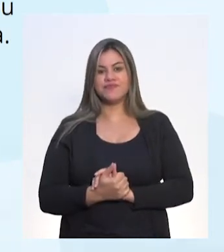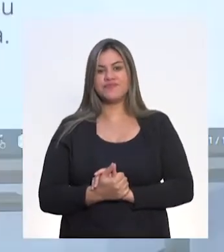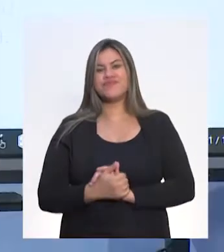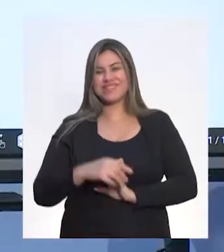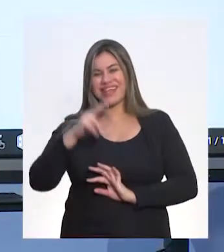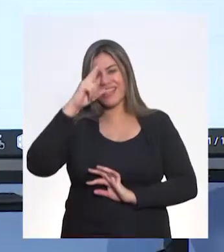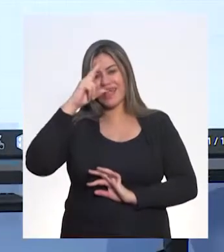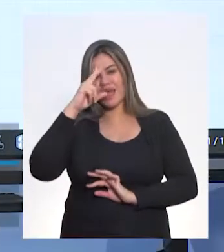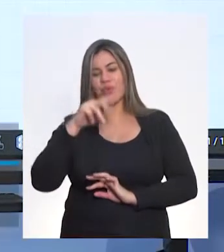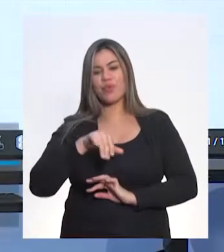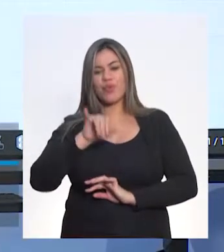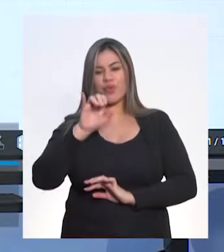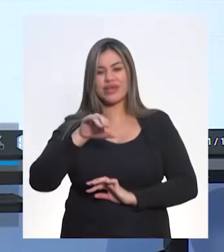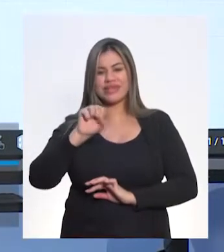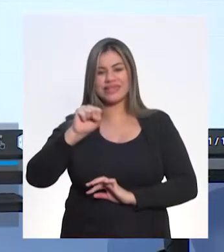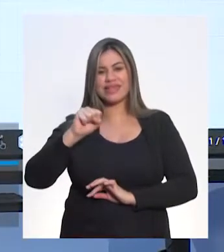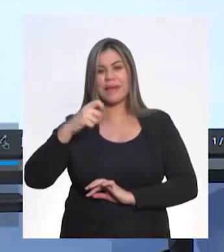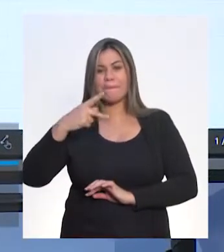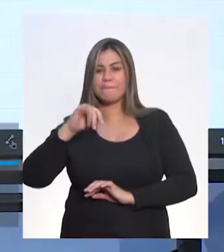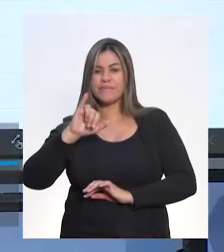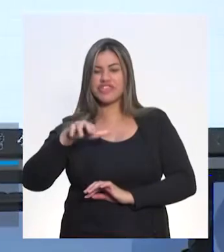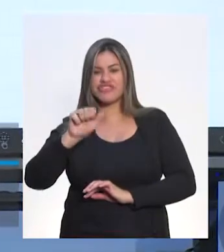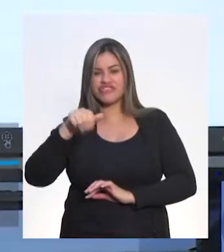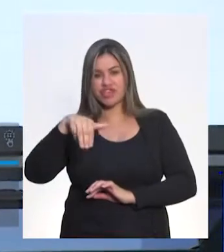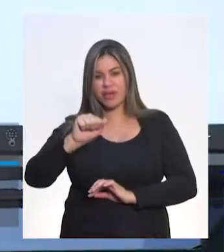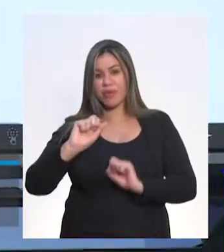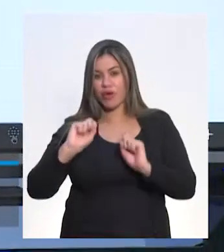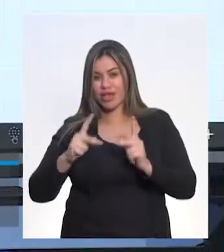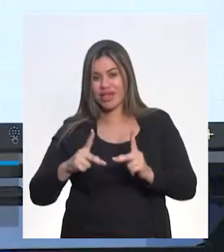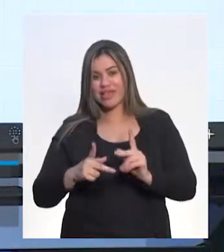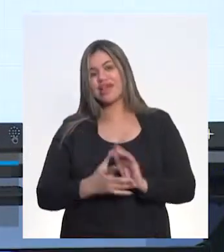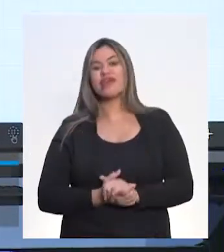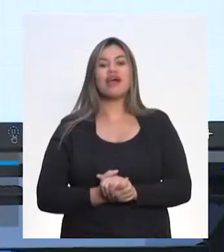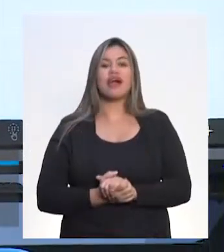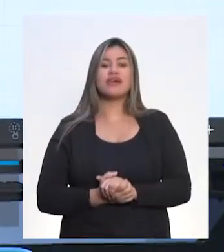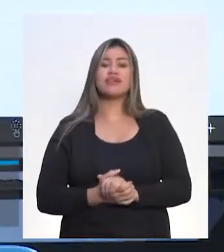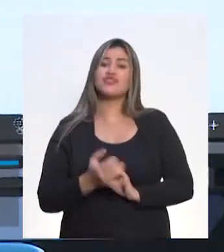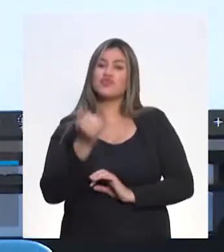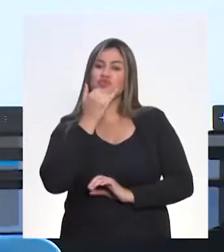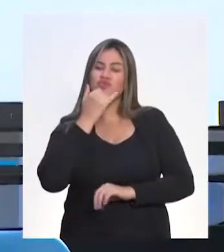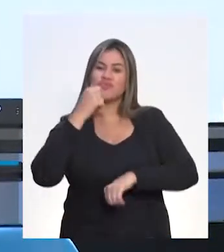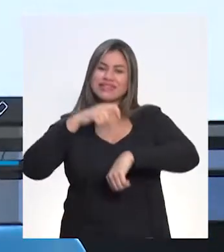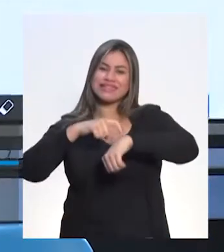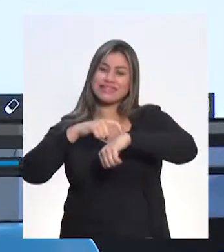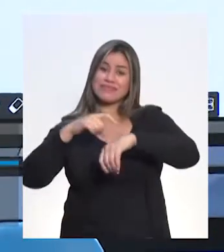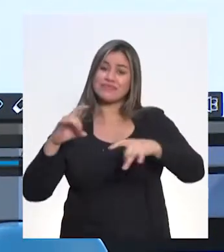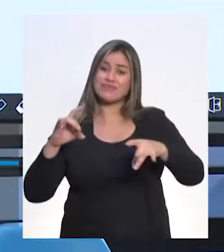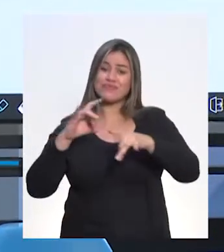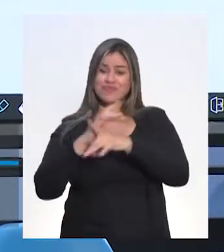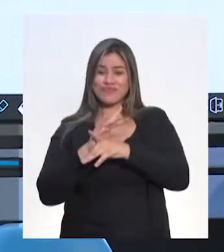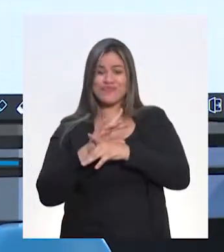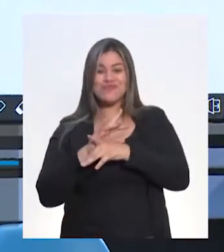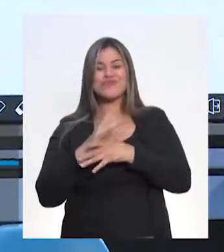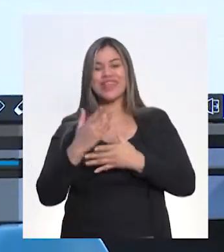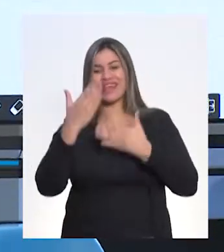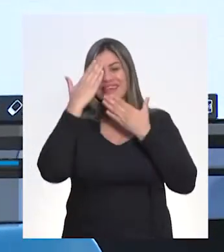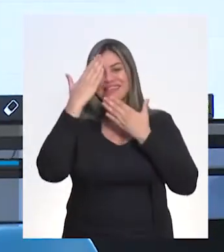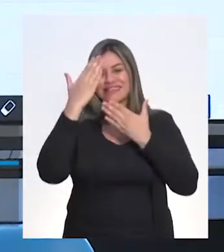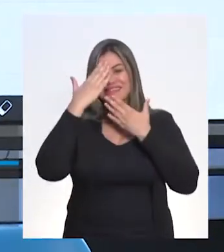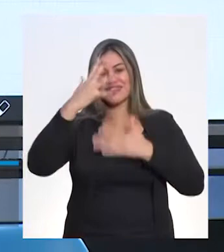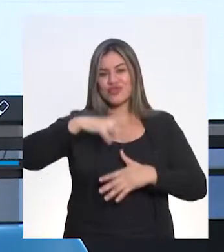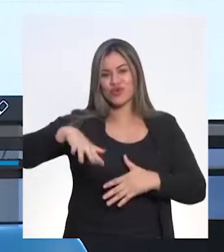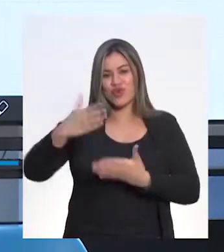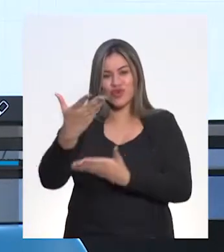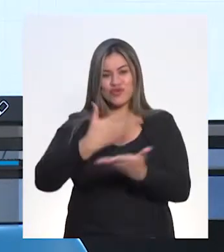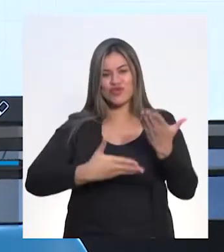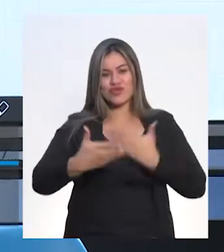Uísque, pijama, tá? Ok? É isso. Gente, a nossa aula já está chegando ao final. Gostaria muito de agradecer a todas as